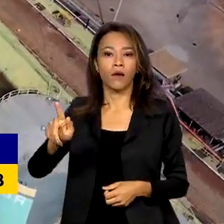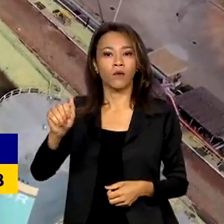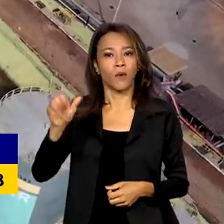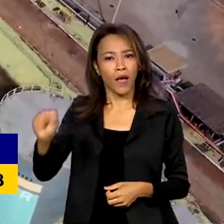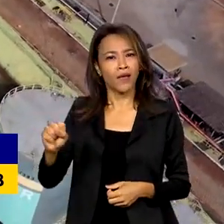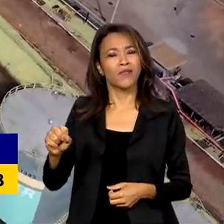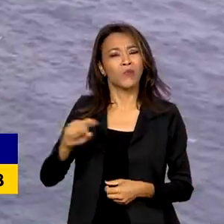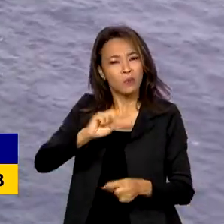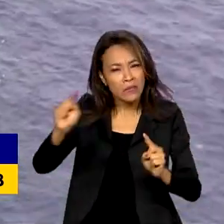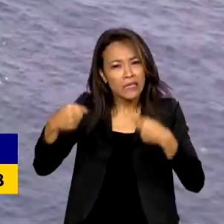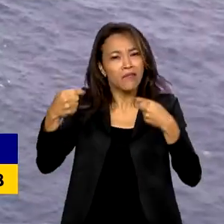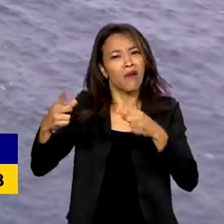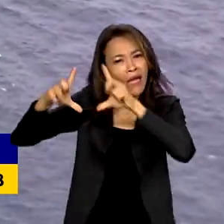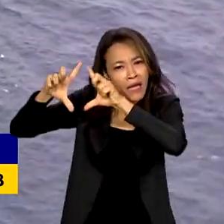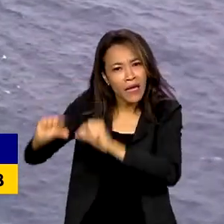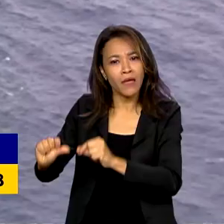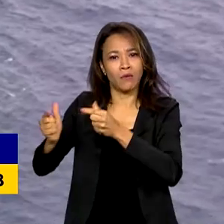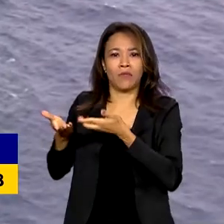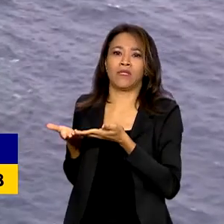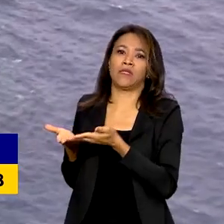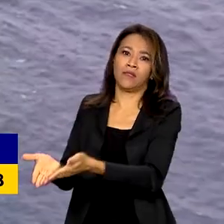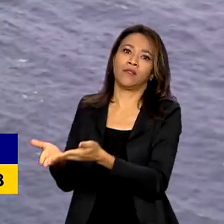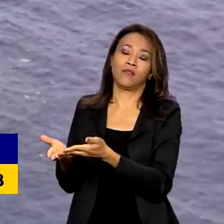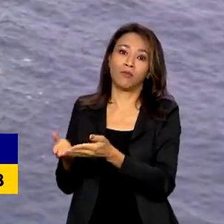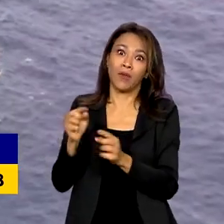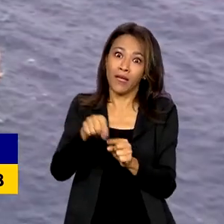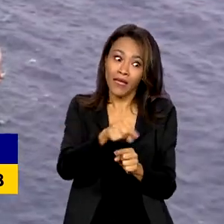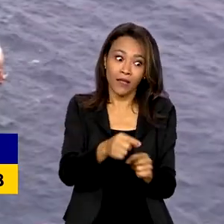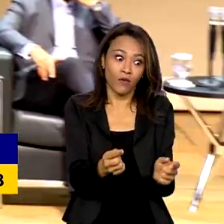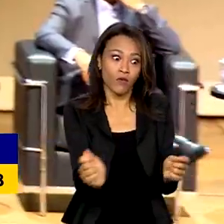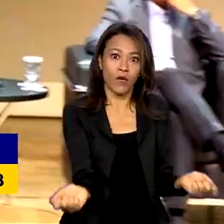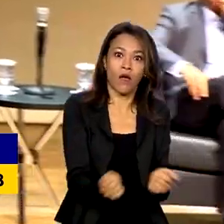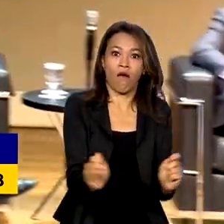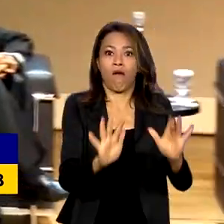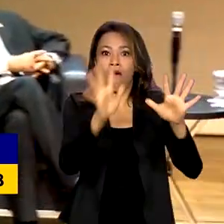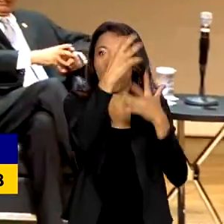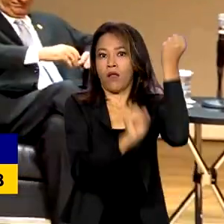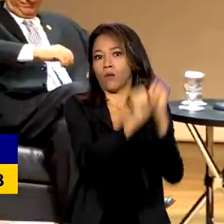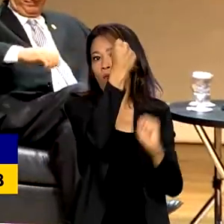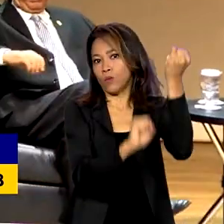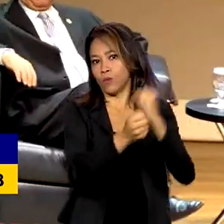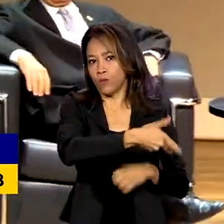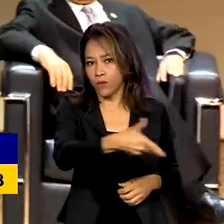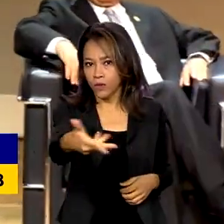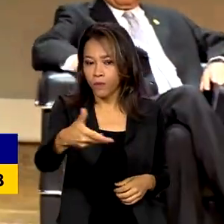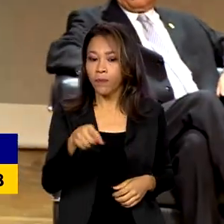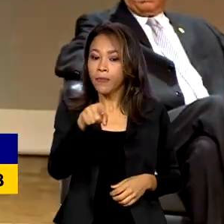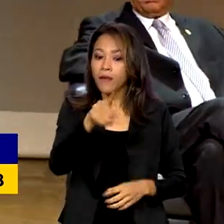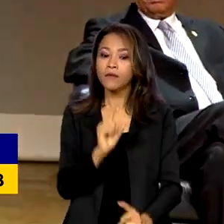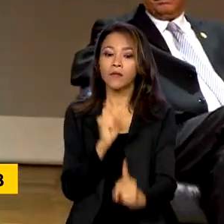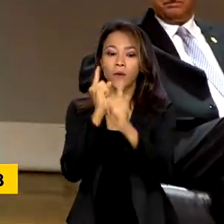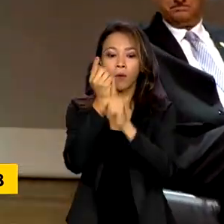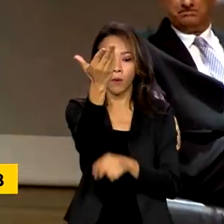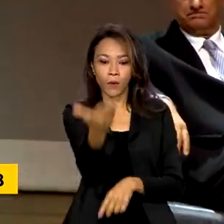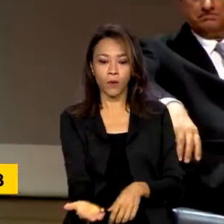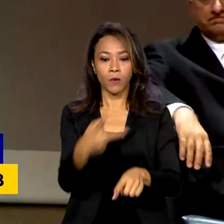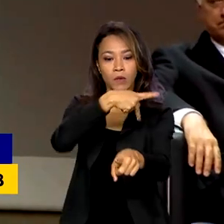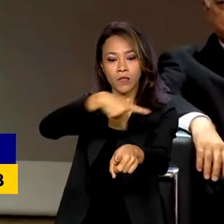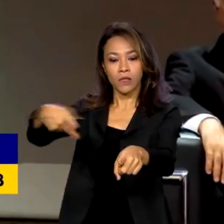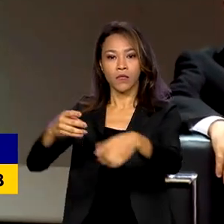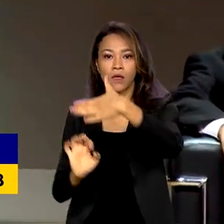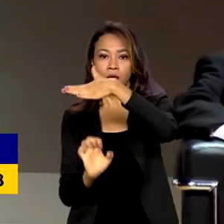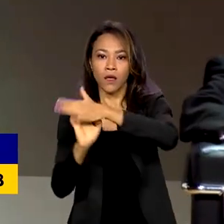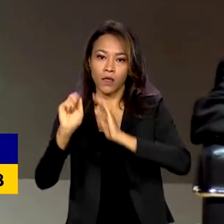preço do gás natural e de todo o custo da produção industrial brasileira. Durante o evento, o presidente da Petrobras anunciou